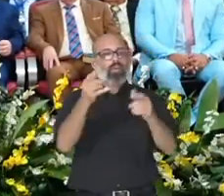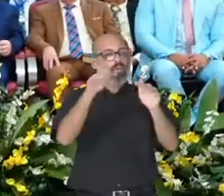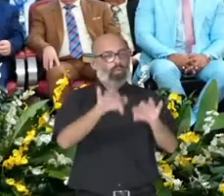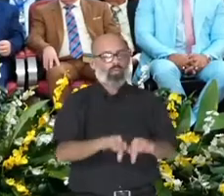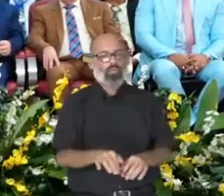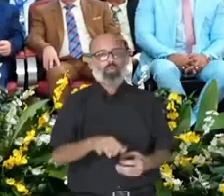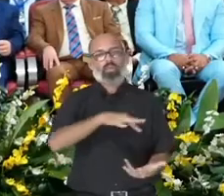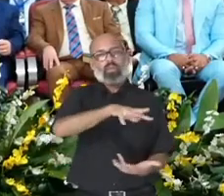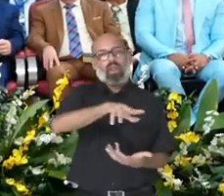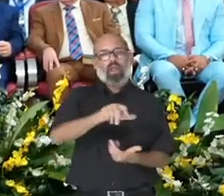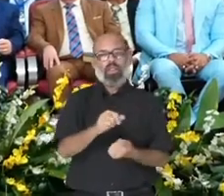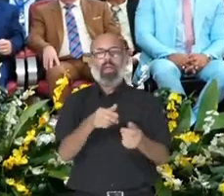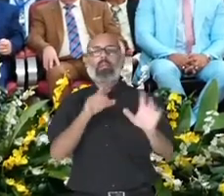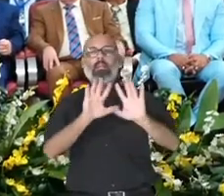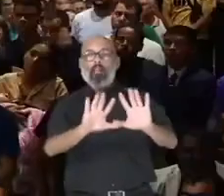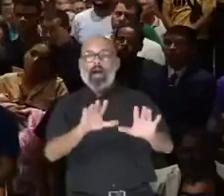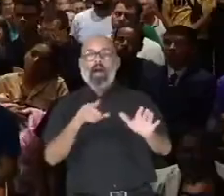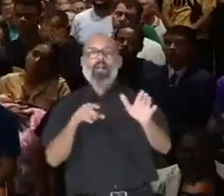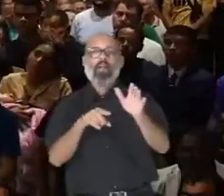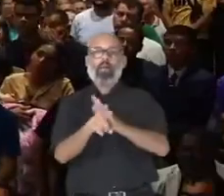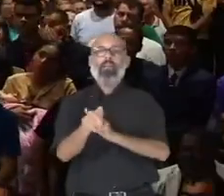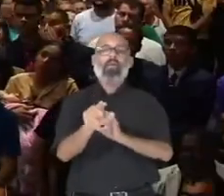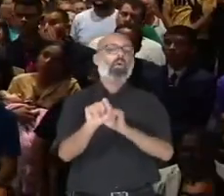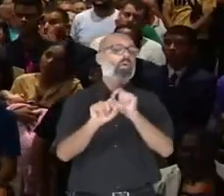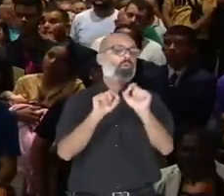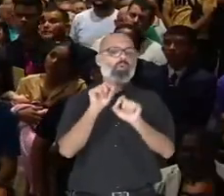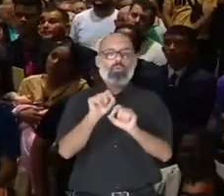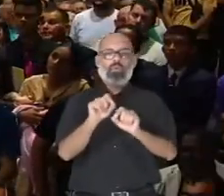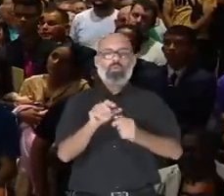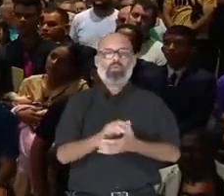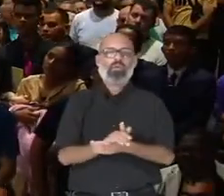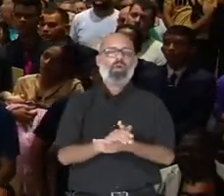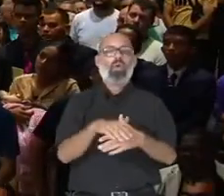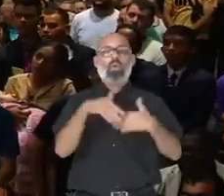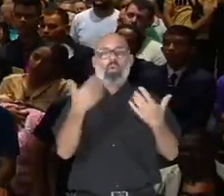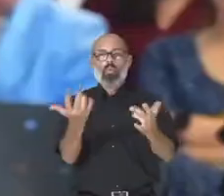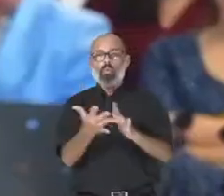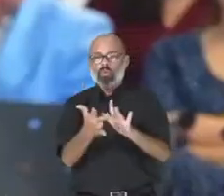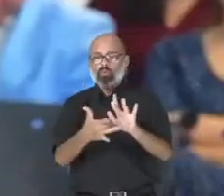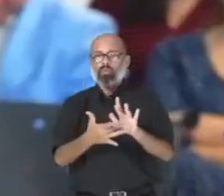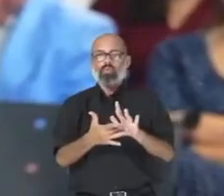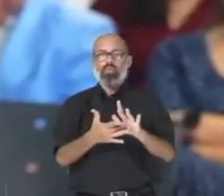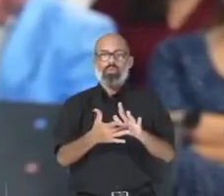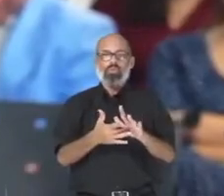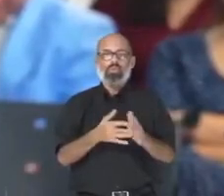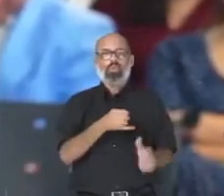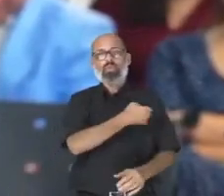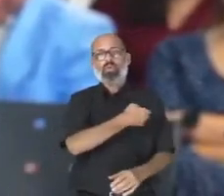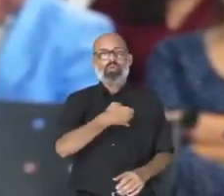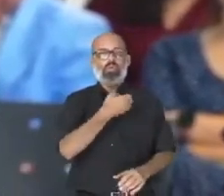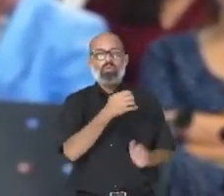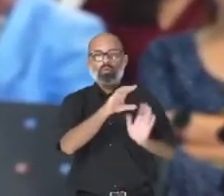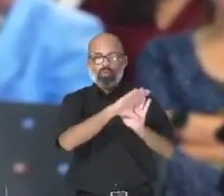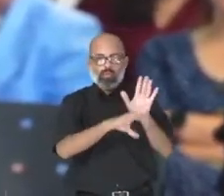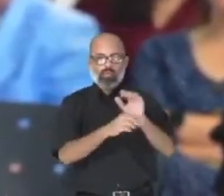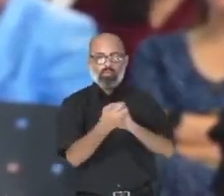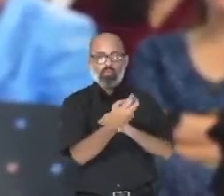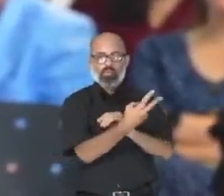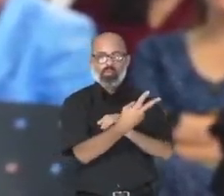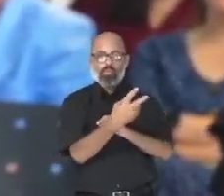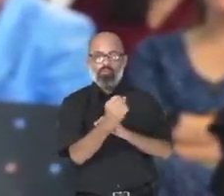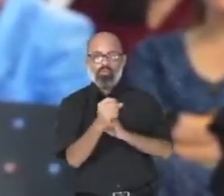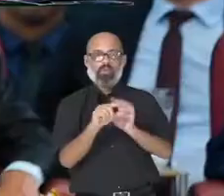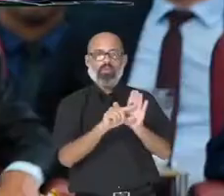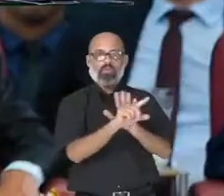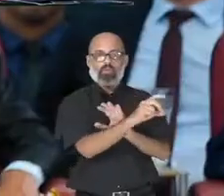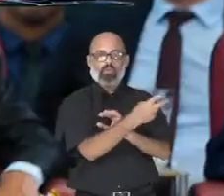terra. A pergunta que eu faço: quando Jesus, em João 20, 22, chamou os 11 e fez